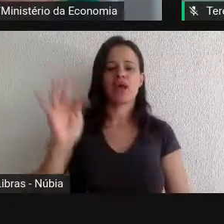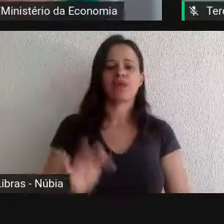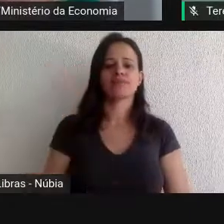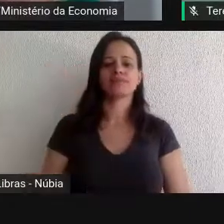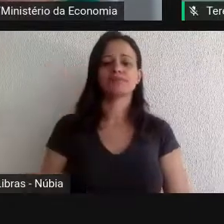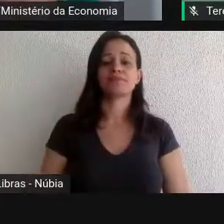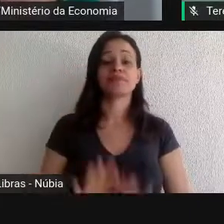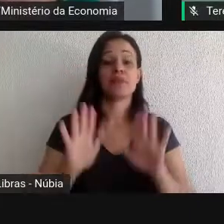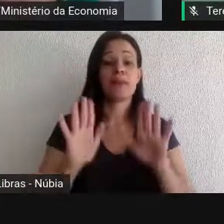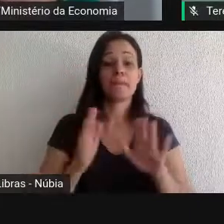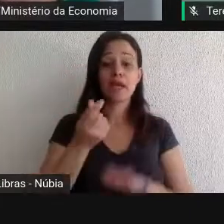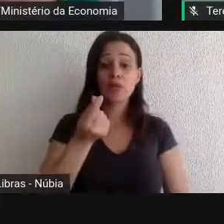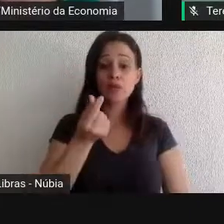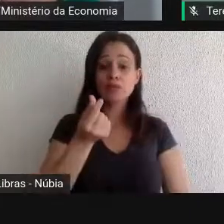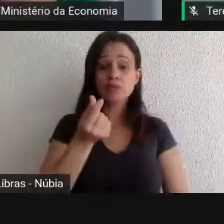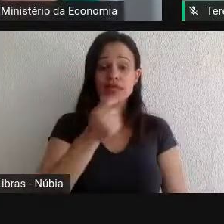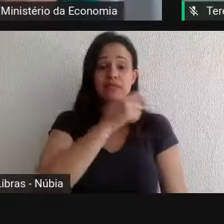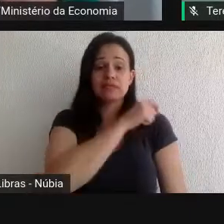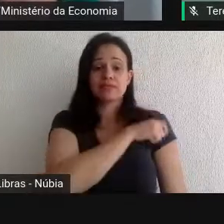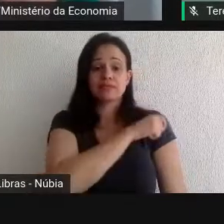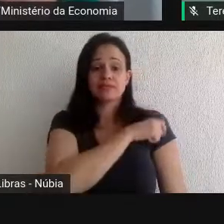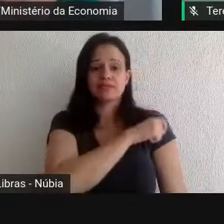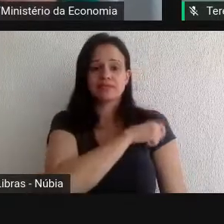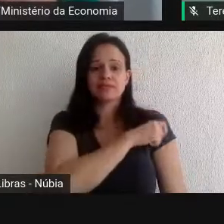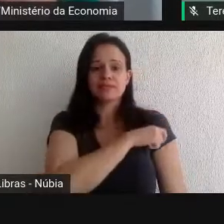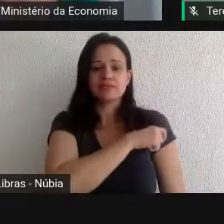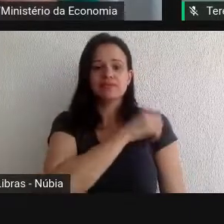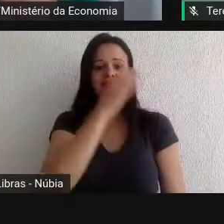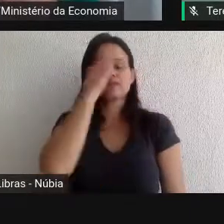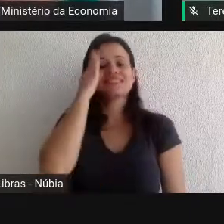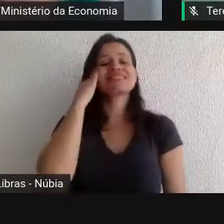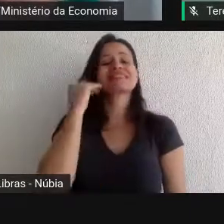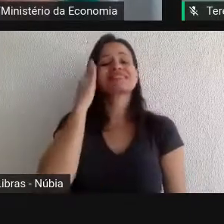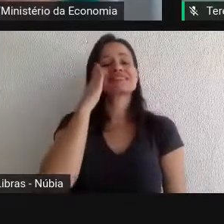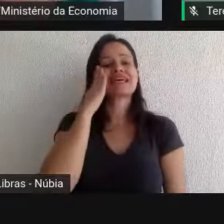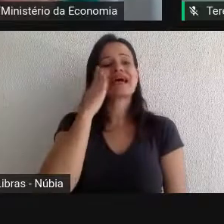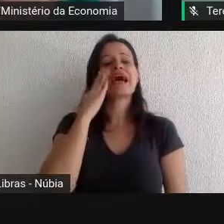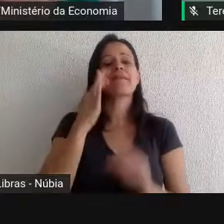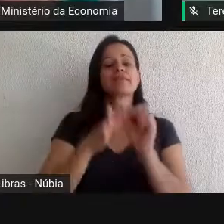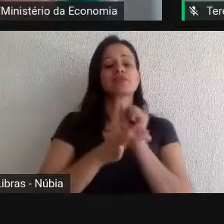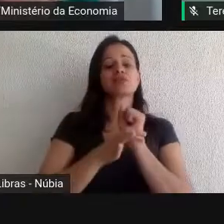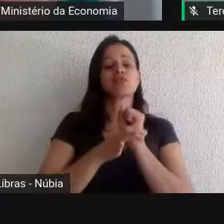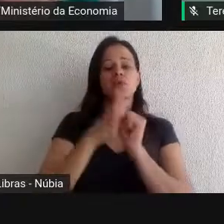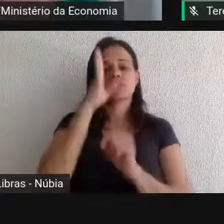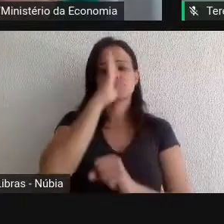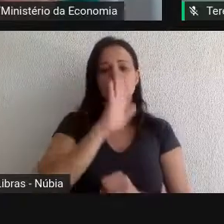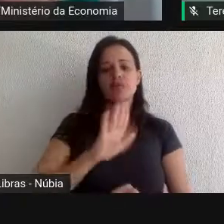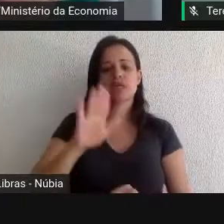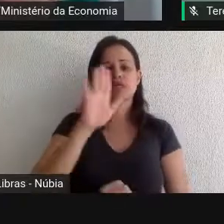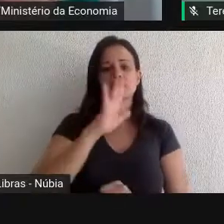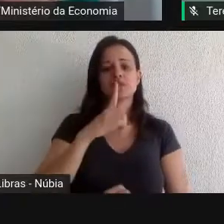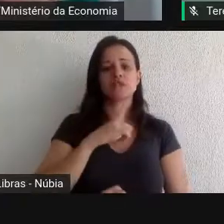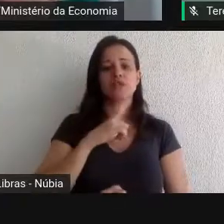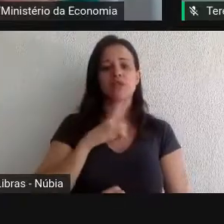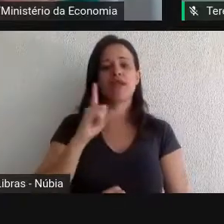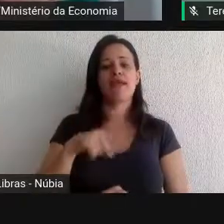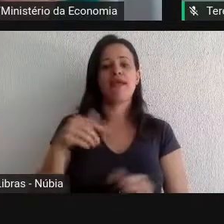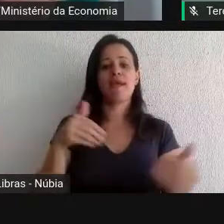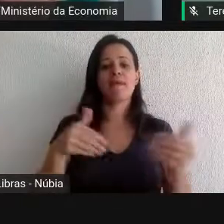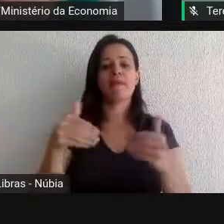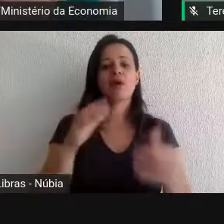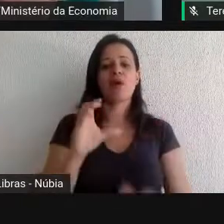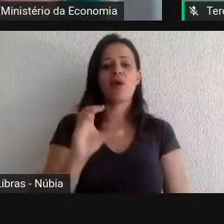dos preços das vacinas, né, uma segurança que o Brasil tem é de estar participando do